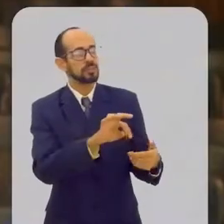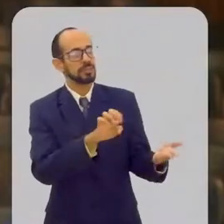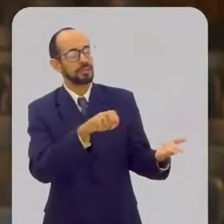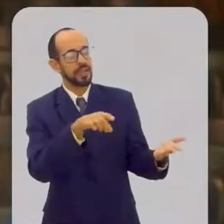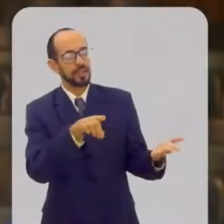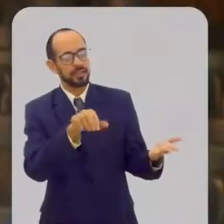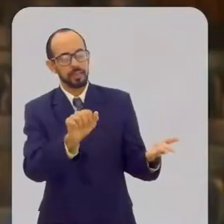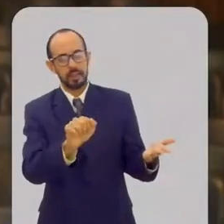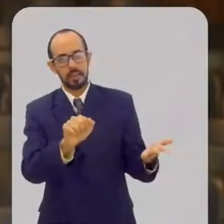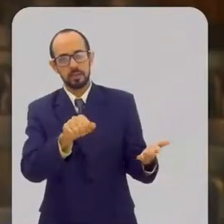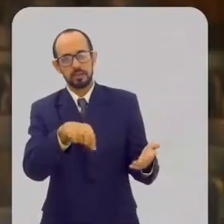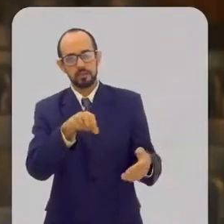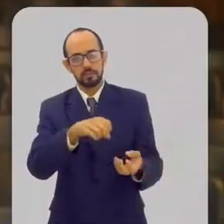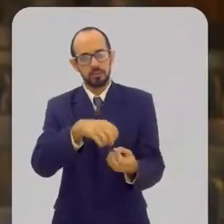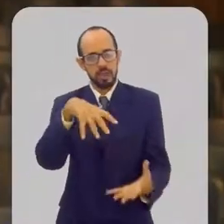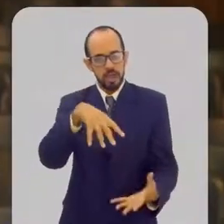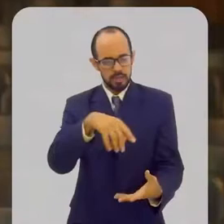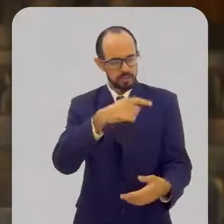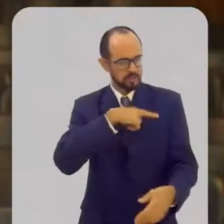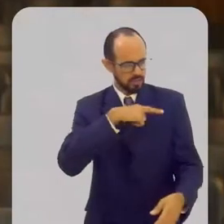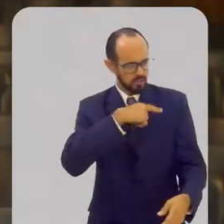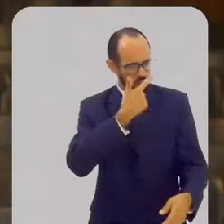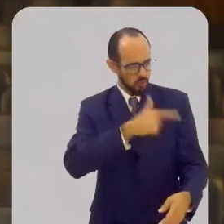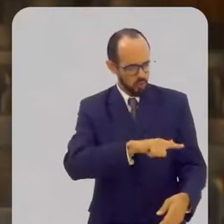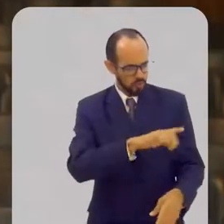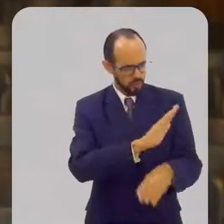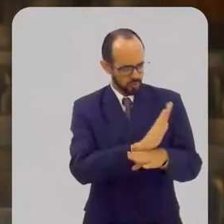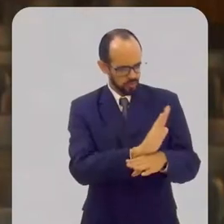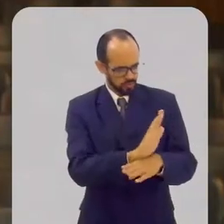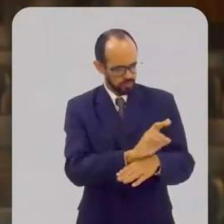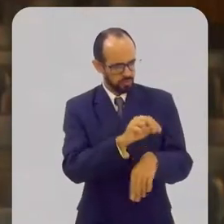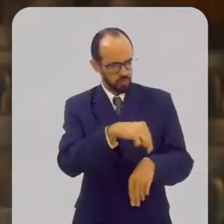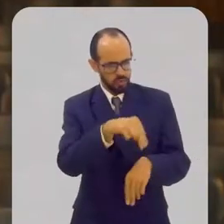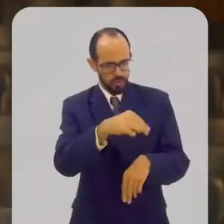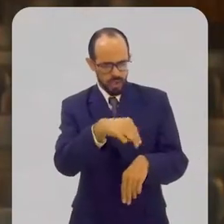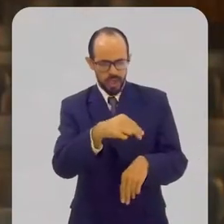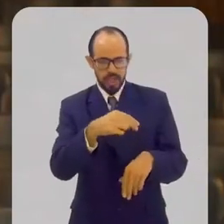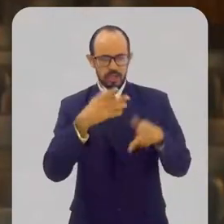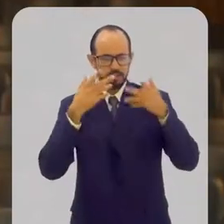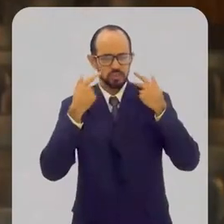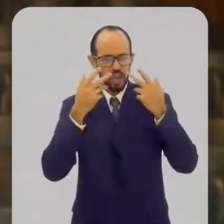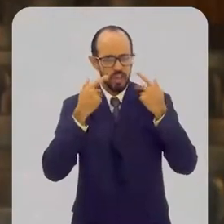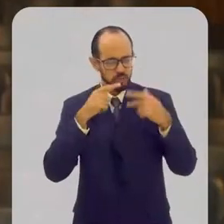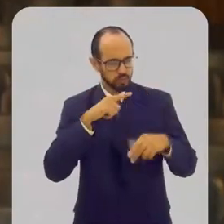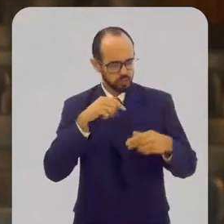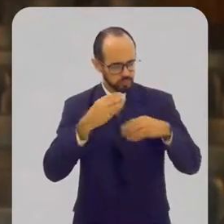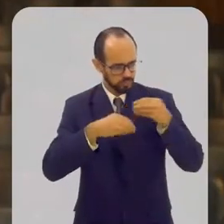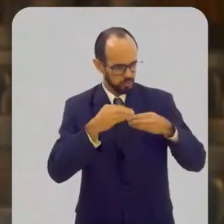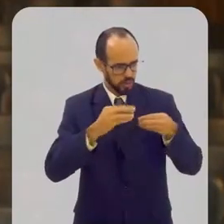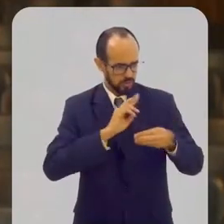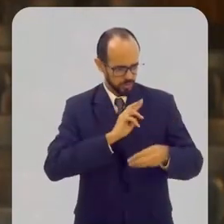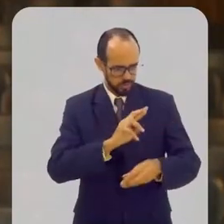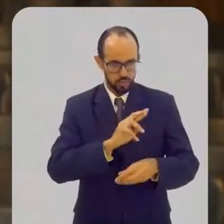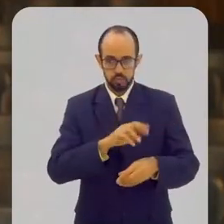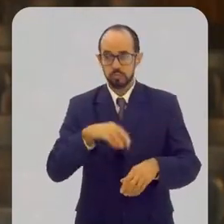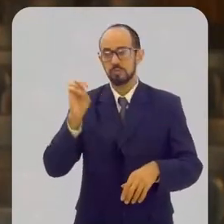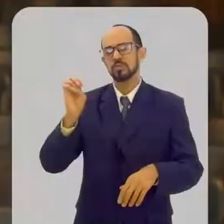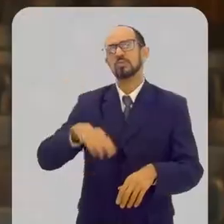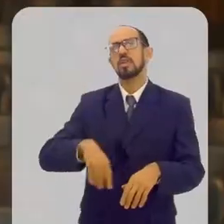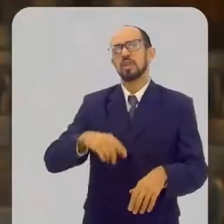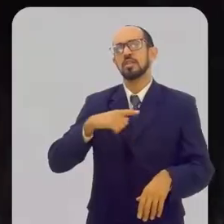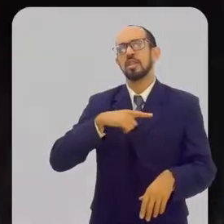teve outra novela, filme ou peça teatral que tenha tido religião?